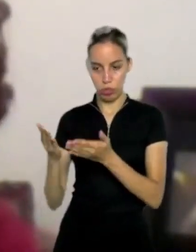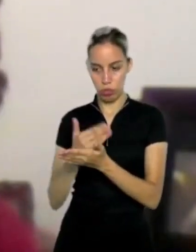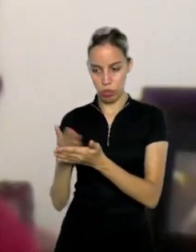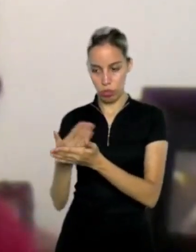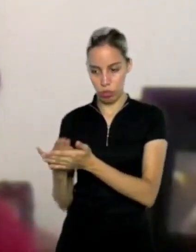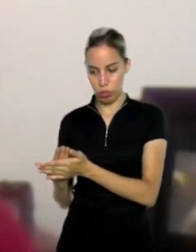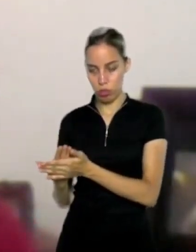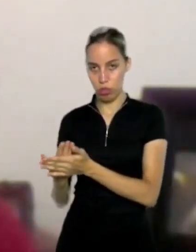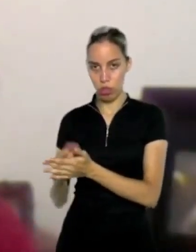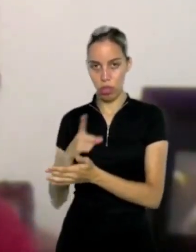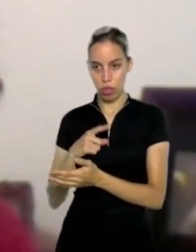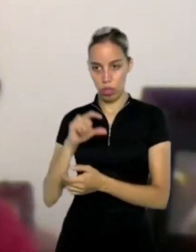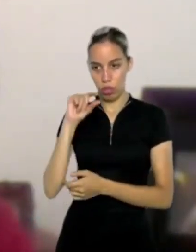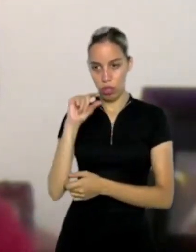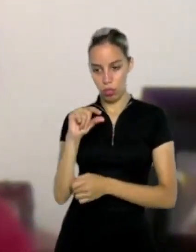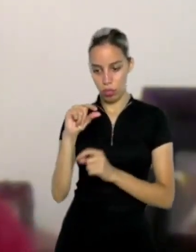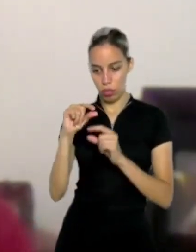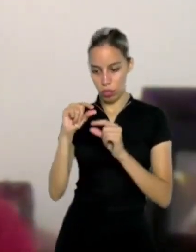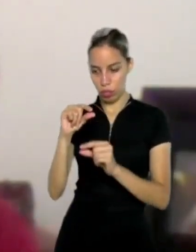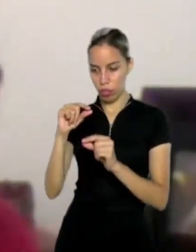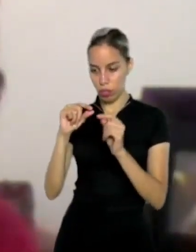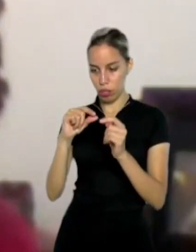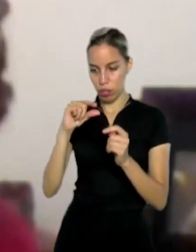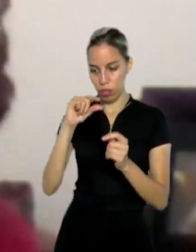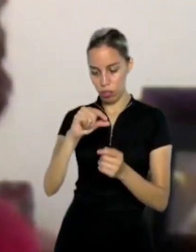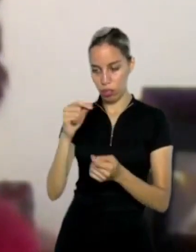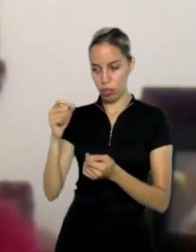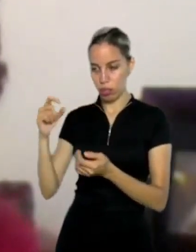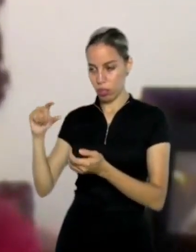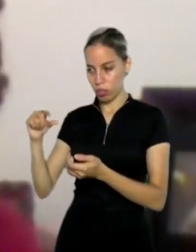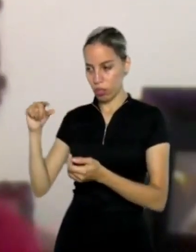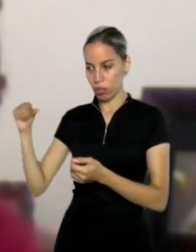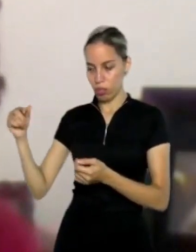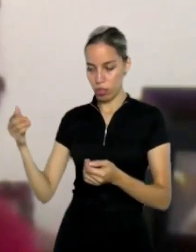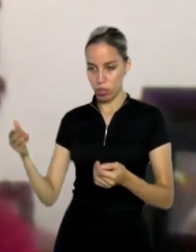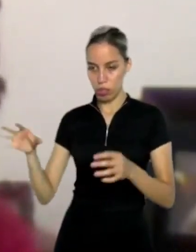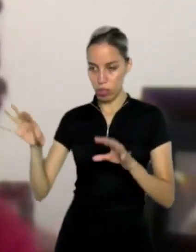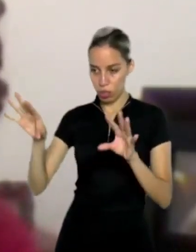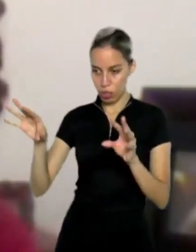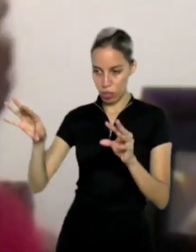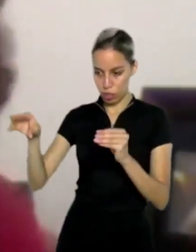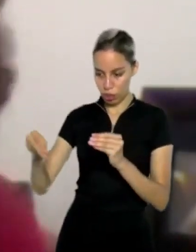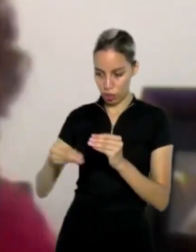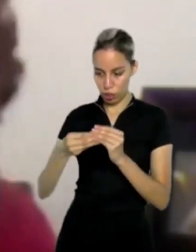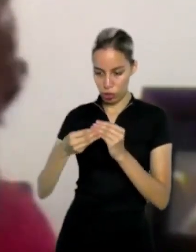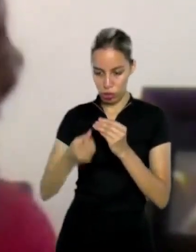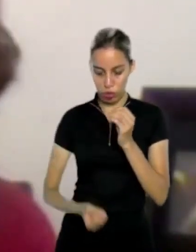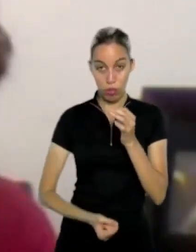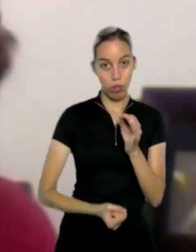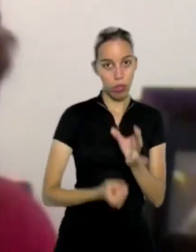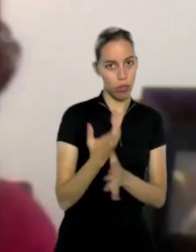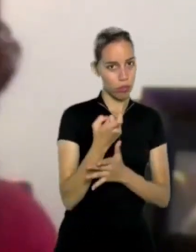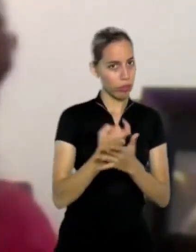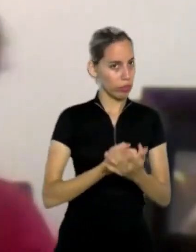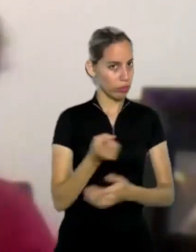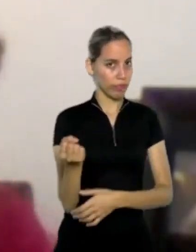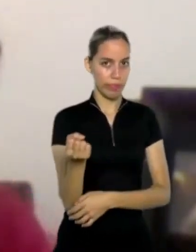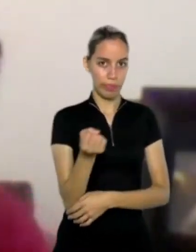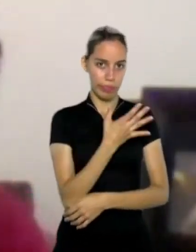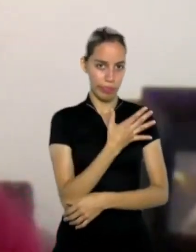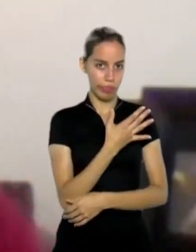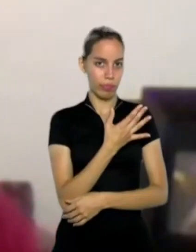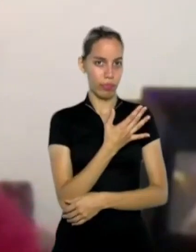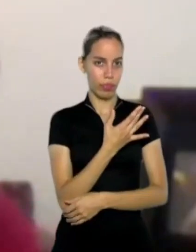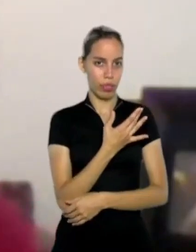cada poema do livro delas. E aí, como que dá outro contexto, outro